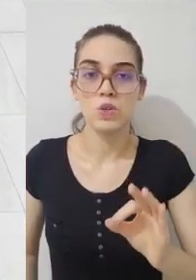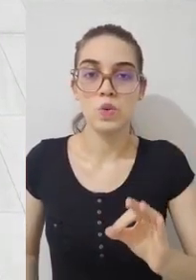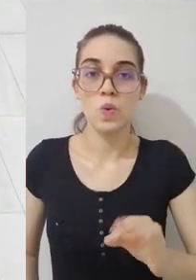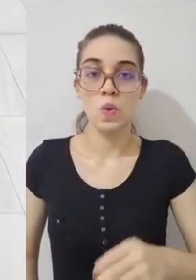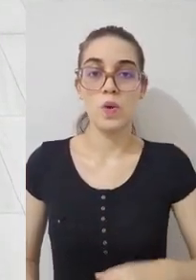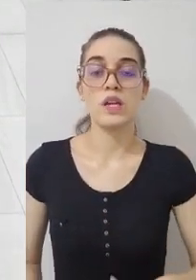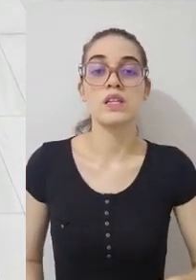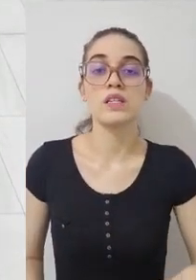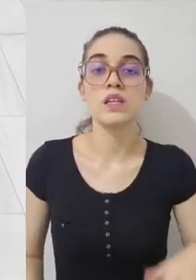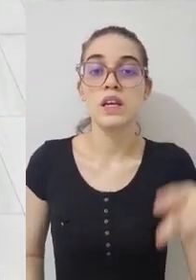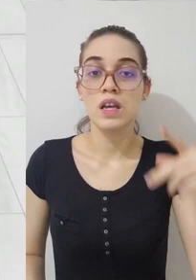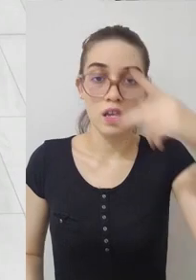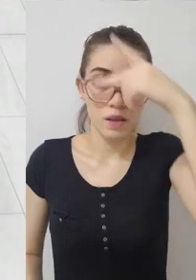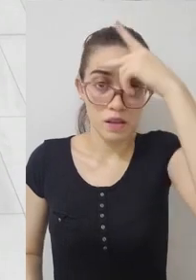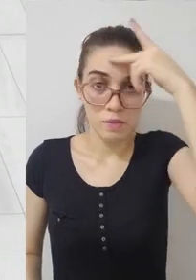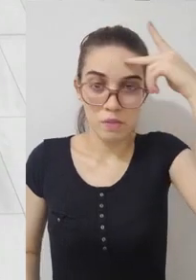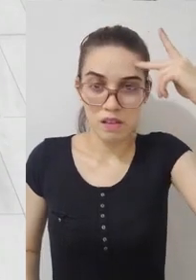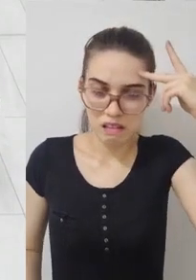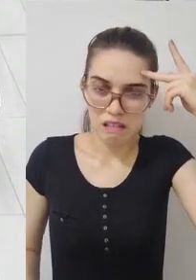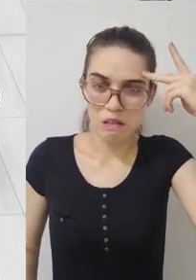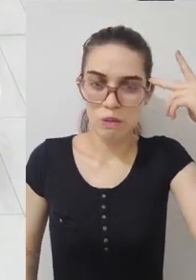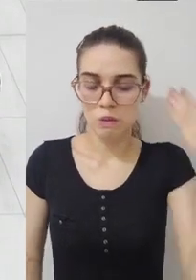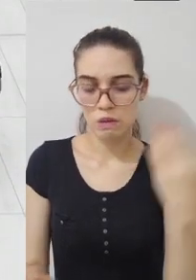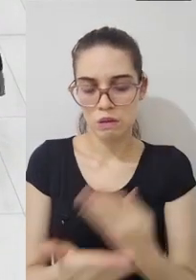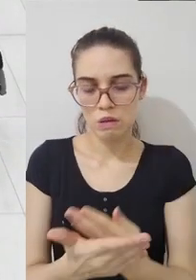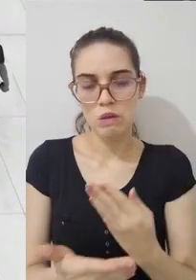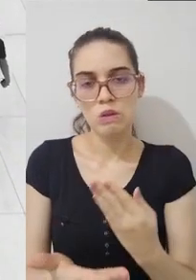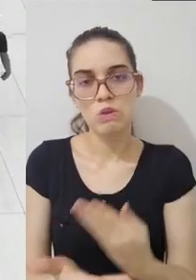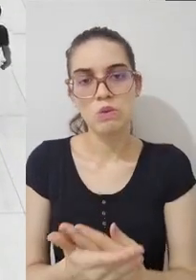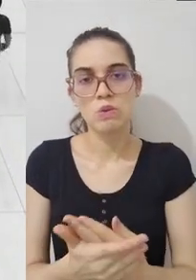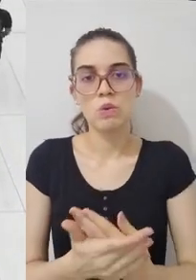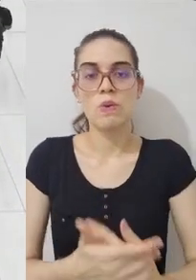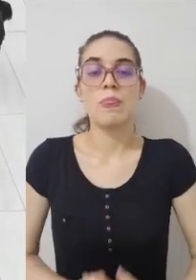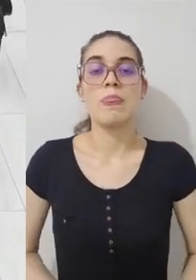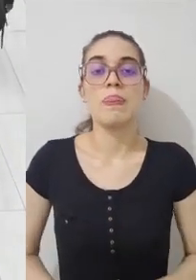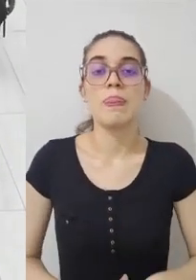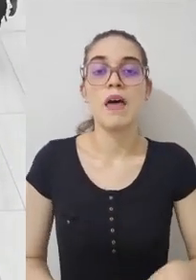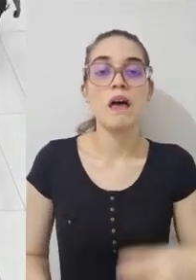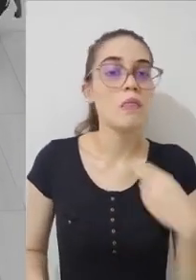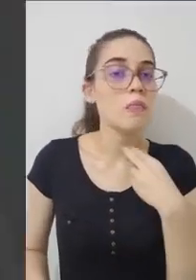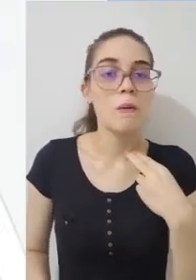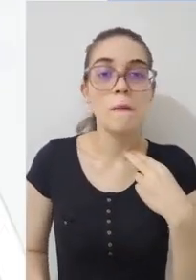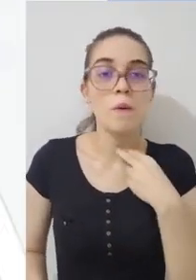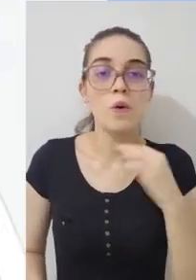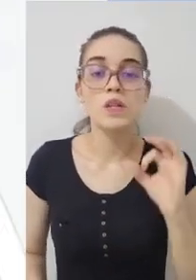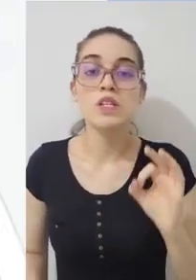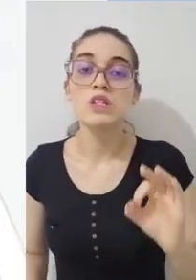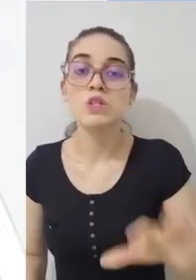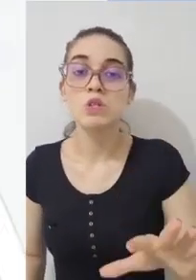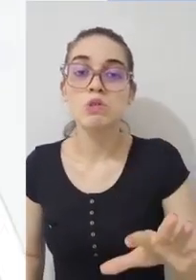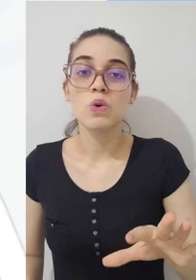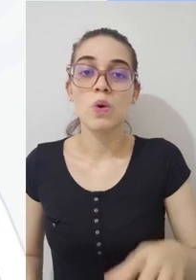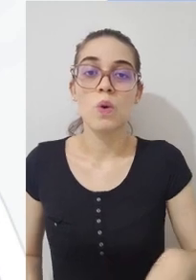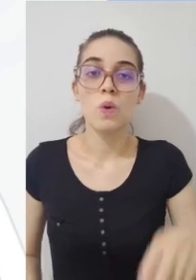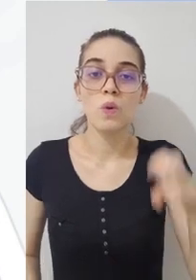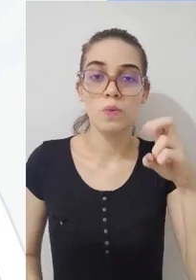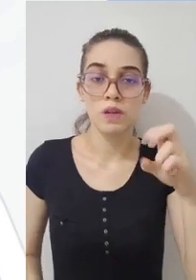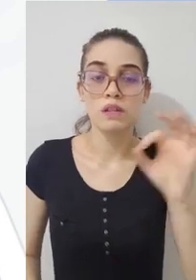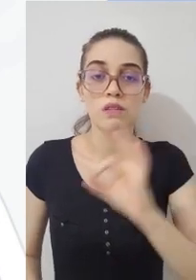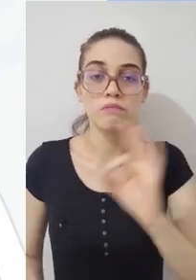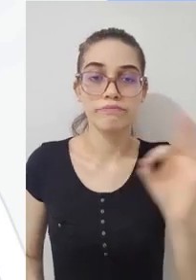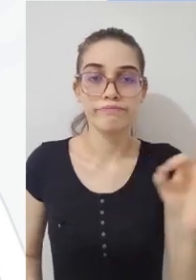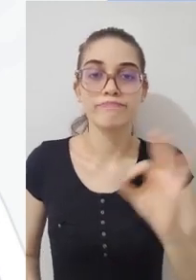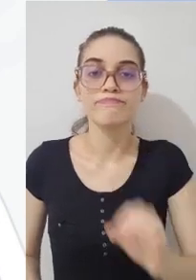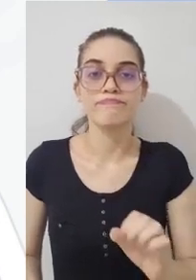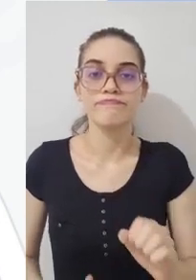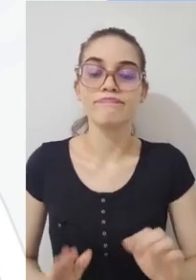5% terminaram a faculdade. A falta de acesso é um dos principais problemas que enfrentam. Para ilustrar isso na prática, podemos examinar o acesso dos